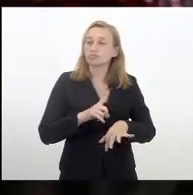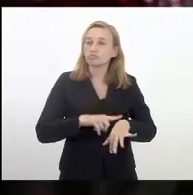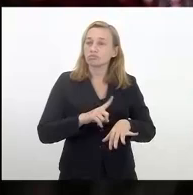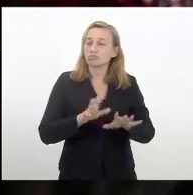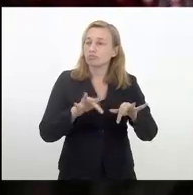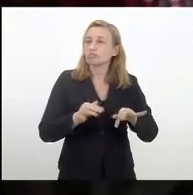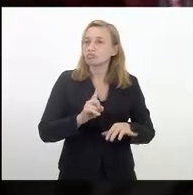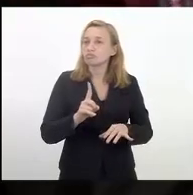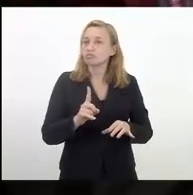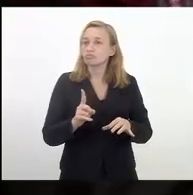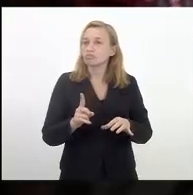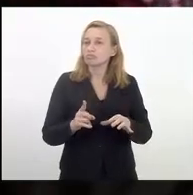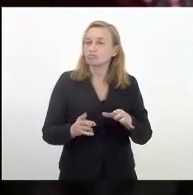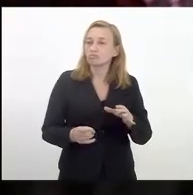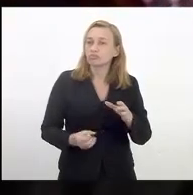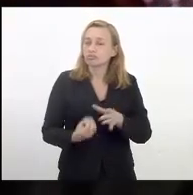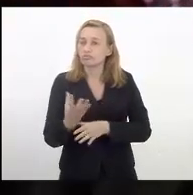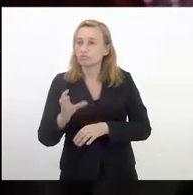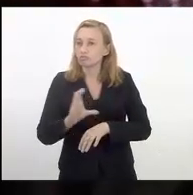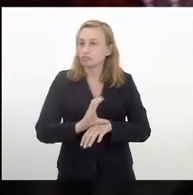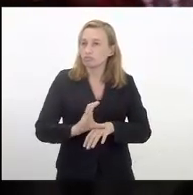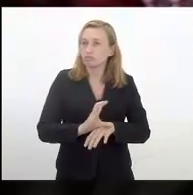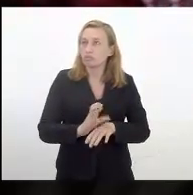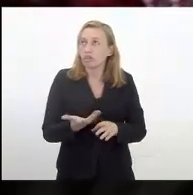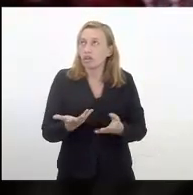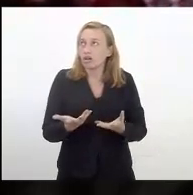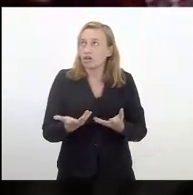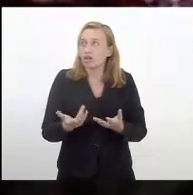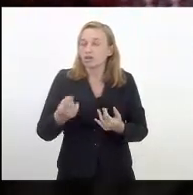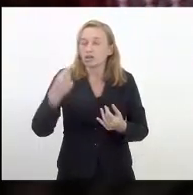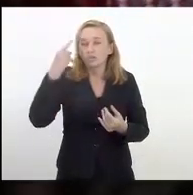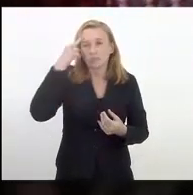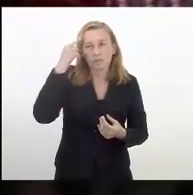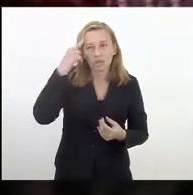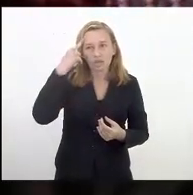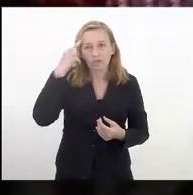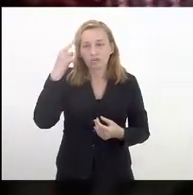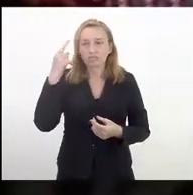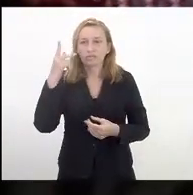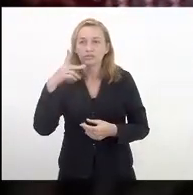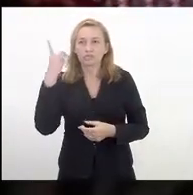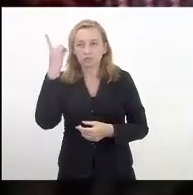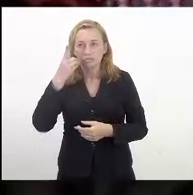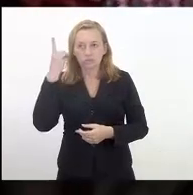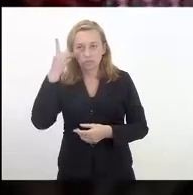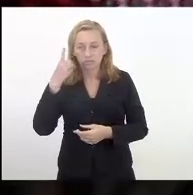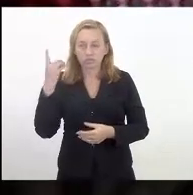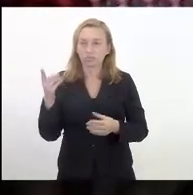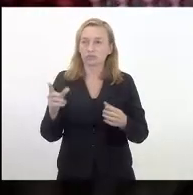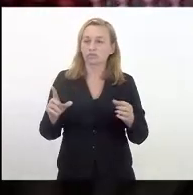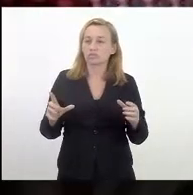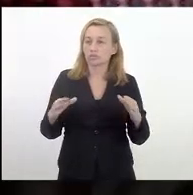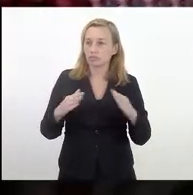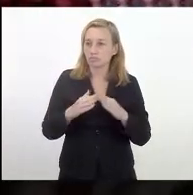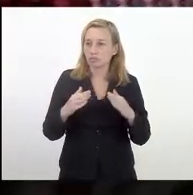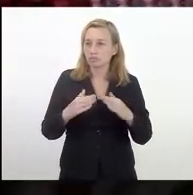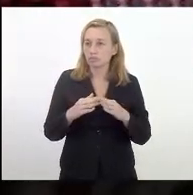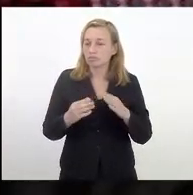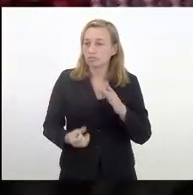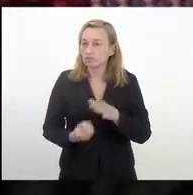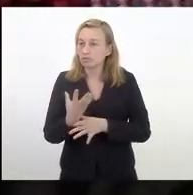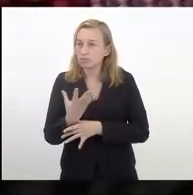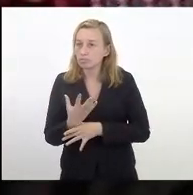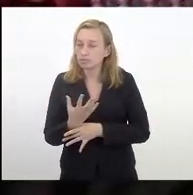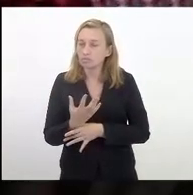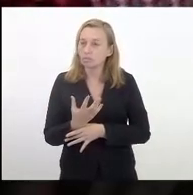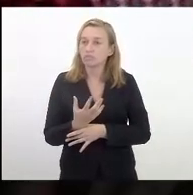construções que saem das mentes iluminadas dos parlamentares e dos parlamentares desta casa elas são feitas em